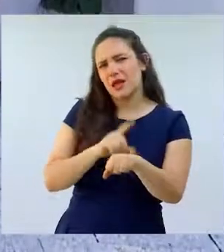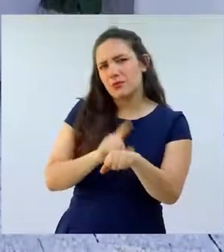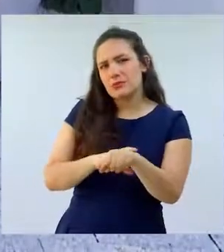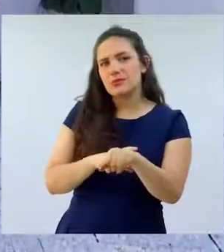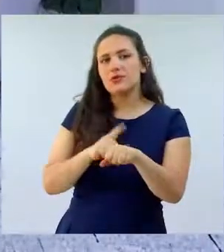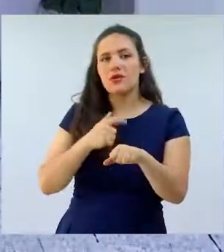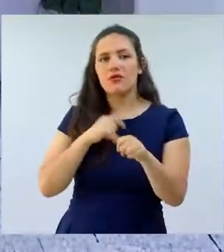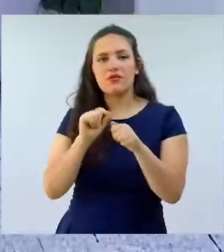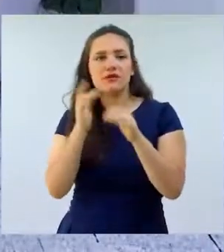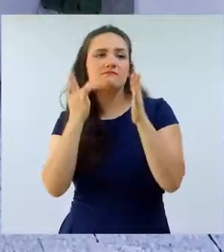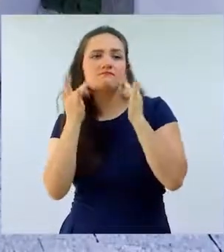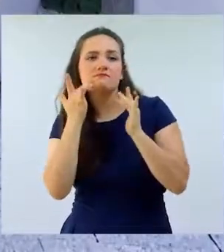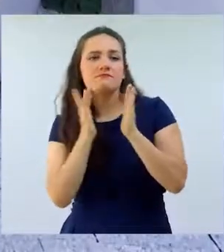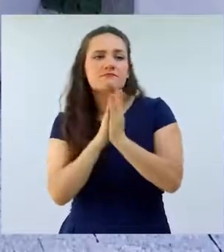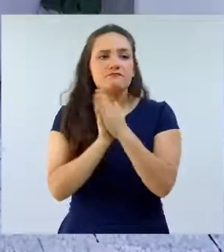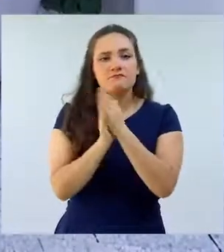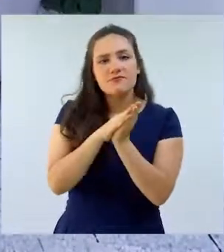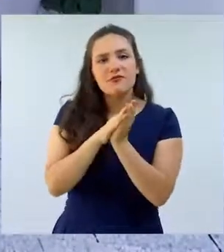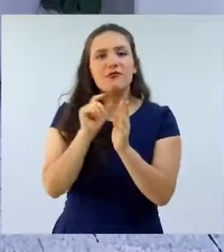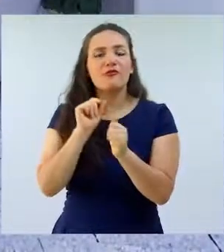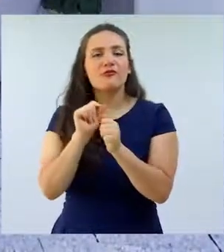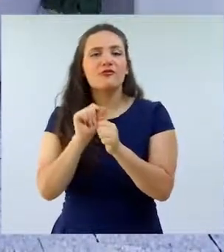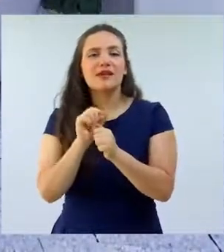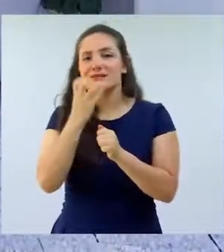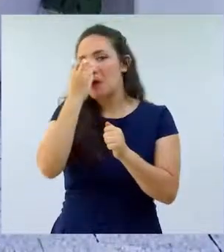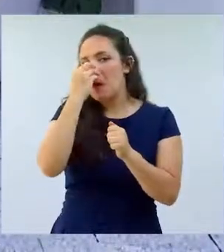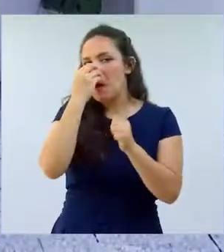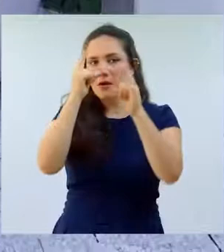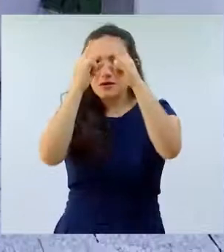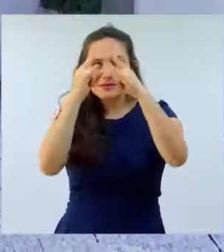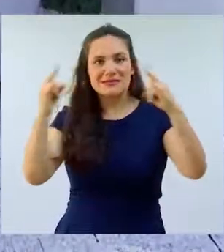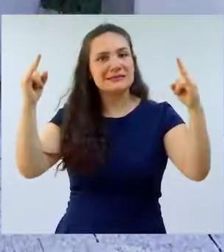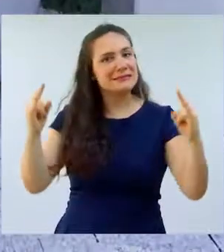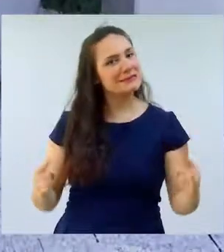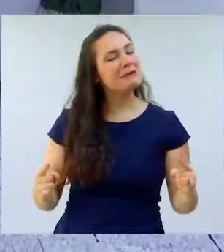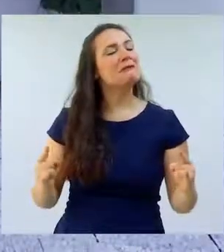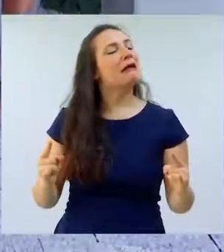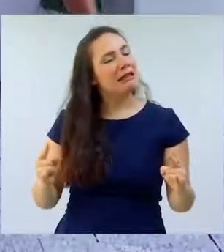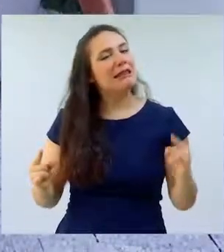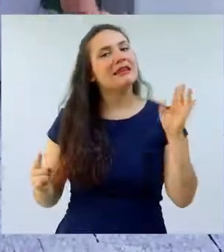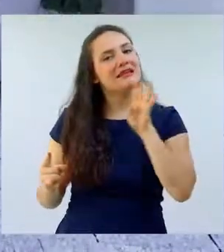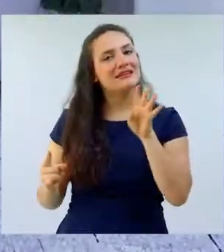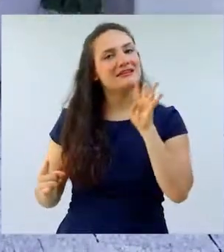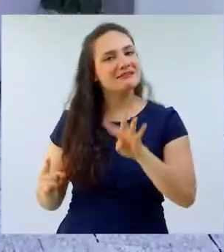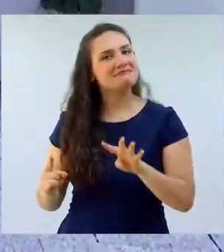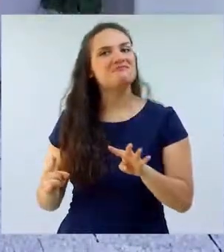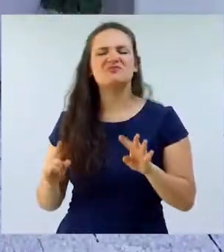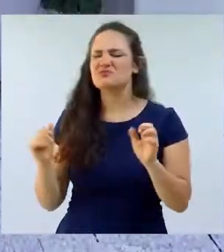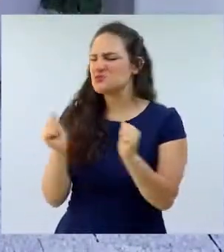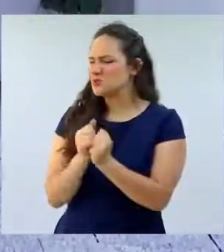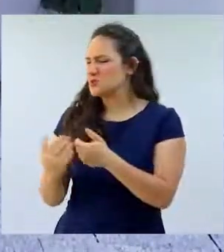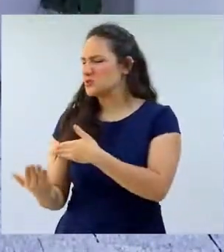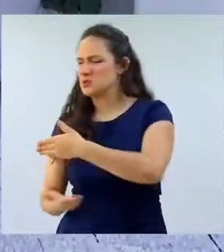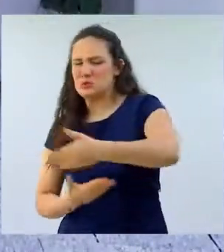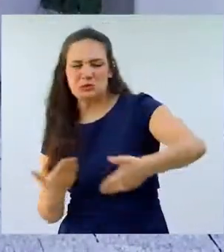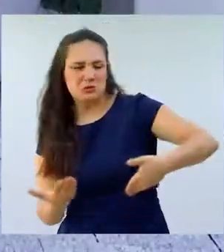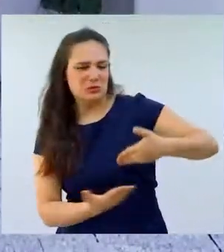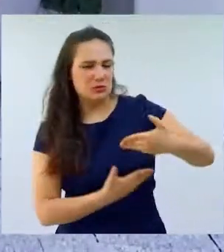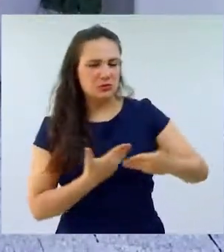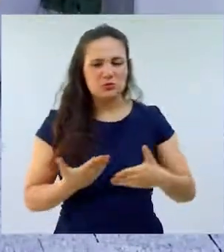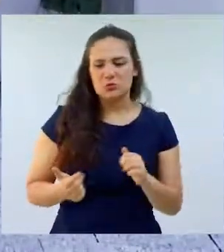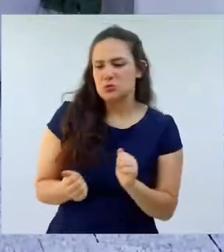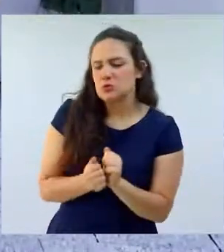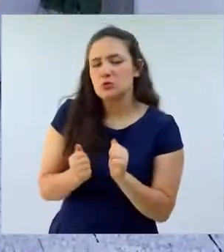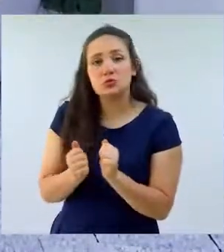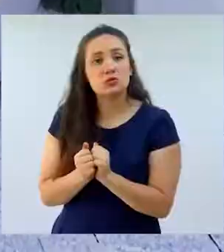Essa minha época do boneco foi muito legal porque a gente montou um circo, né? Então eu misturei tudo, circo voador com teatro de boneco e fiz uma